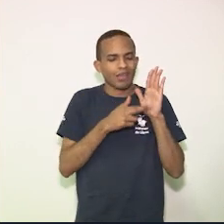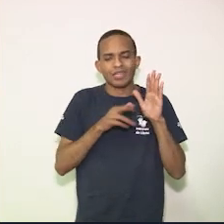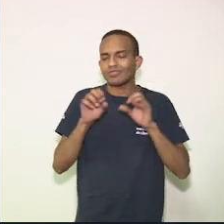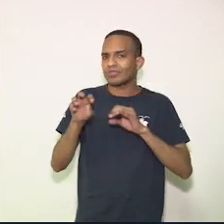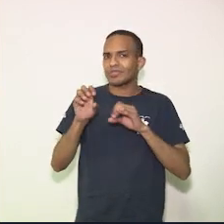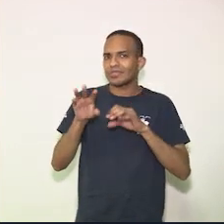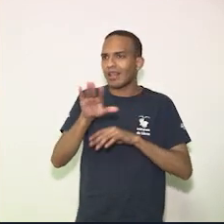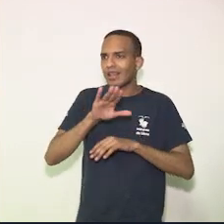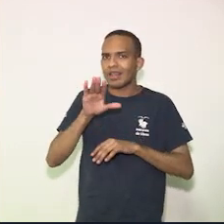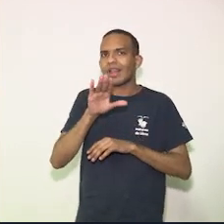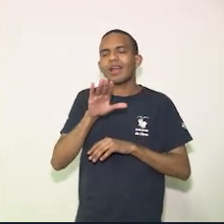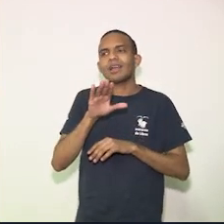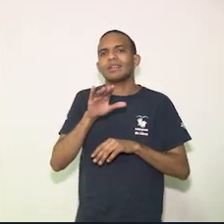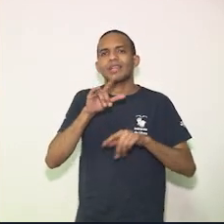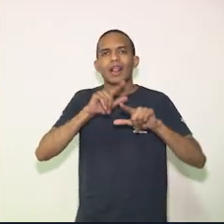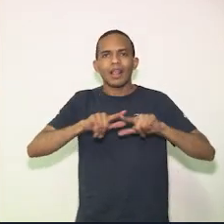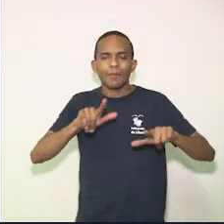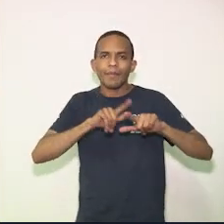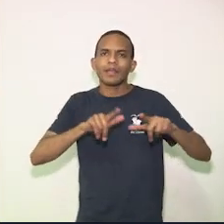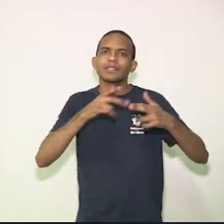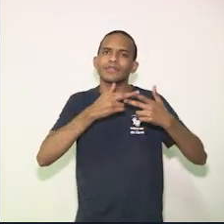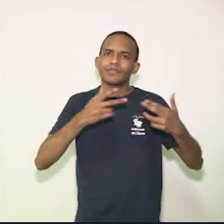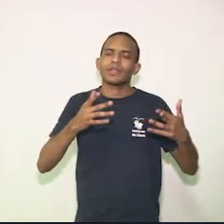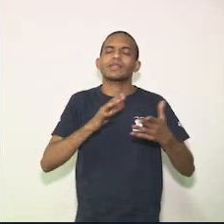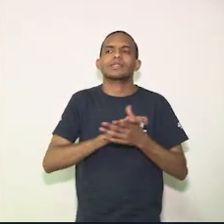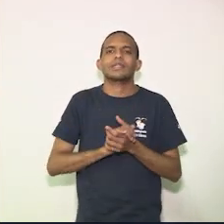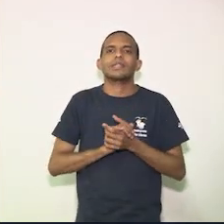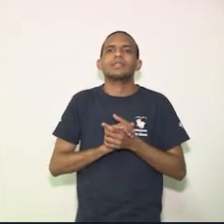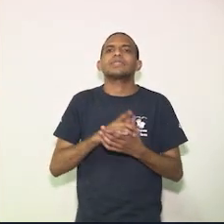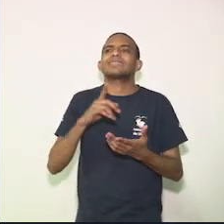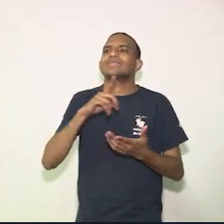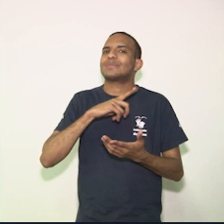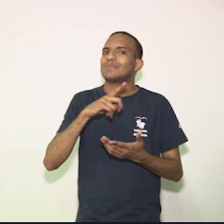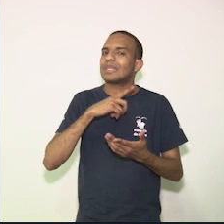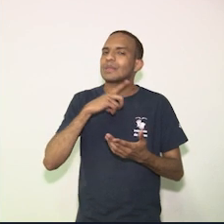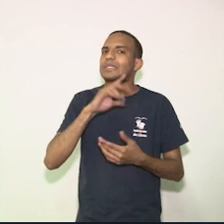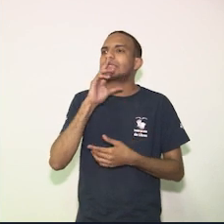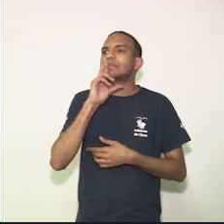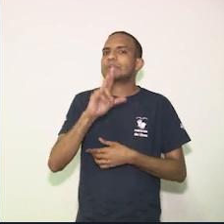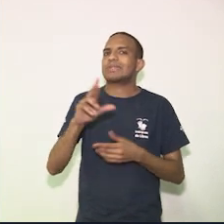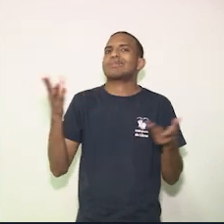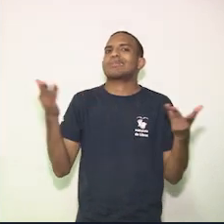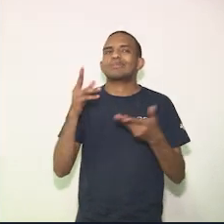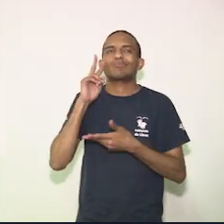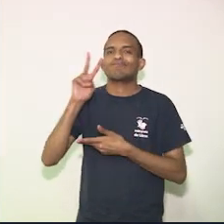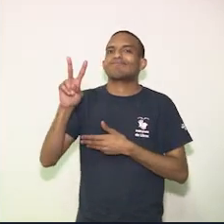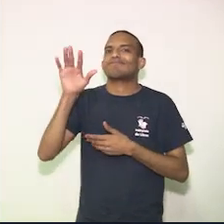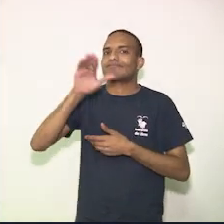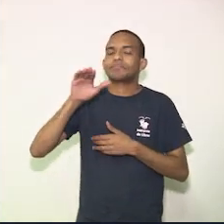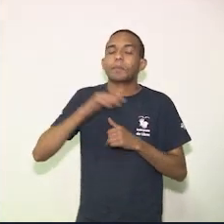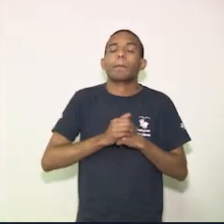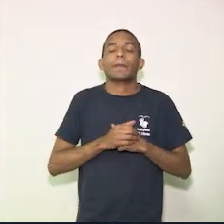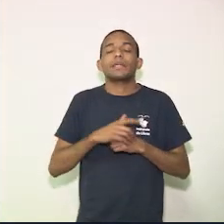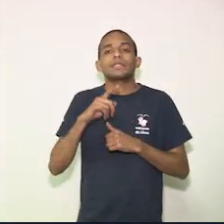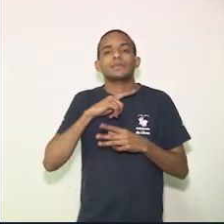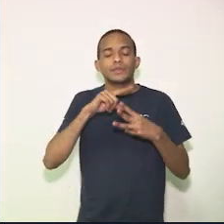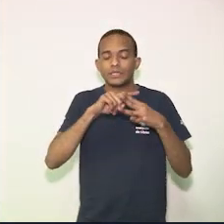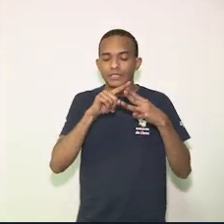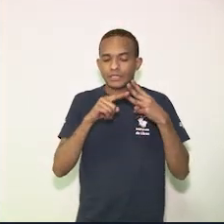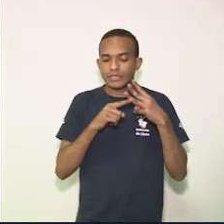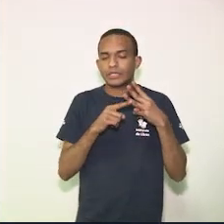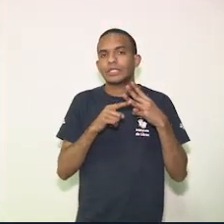orientação sanitária e acabaram tendo os resultados que nós estamos vendo aí. Nós estamos colocando aqui